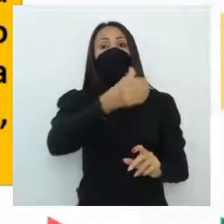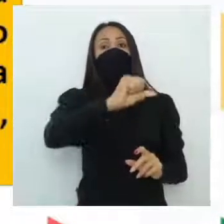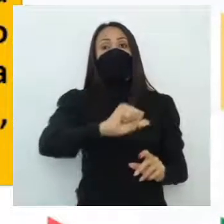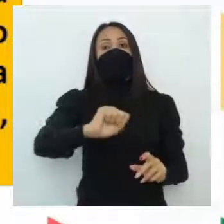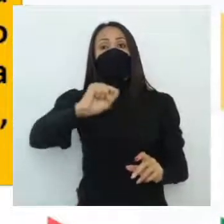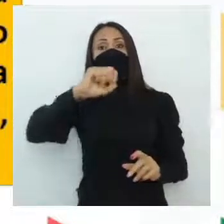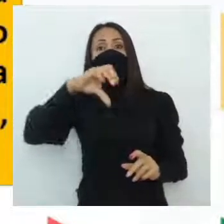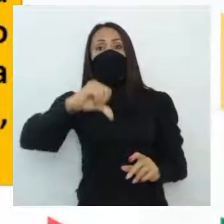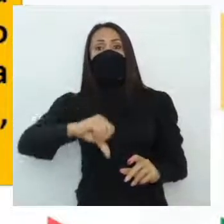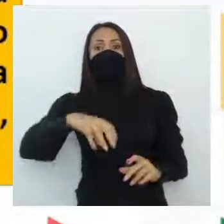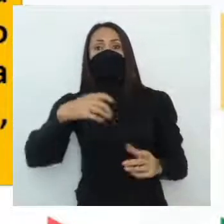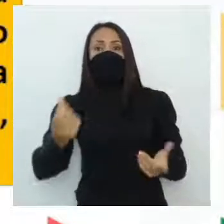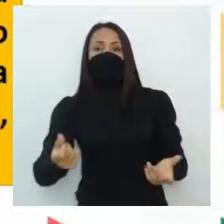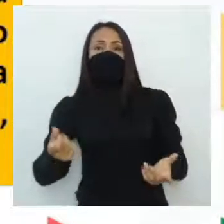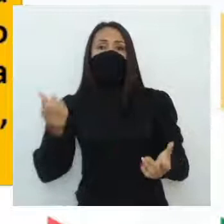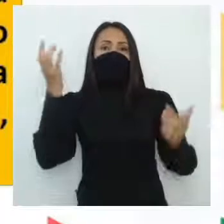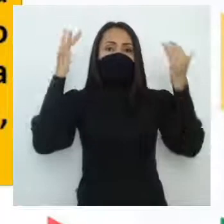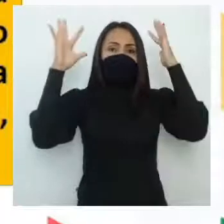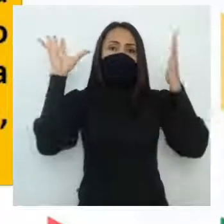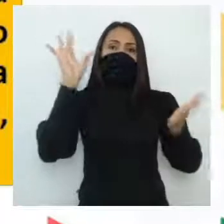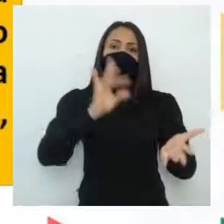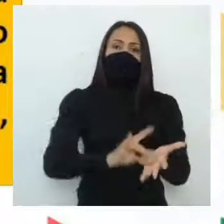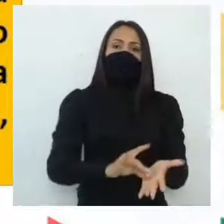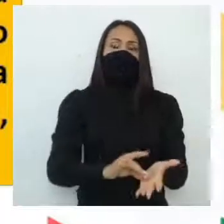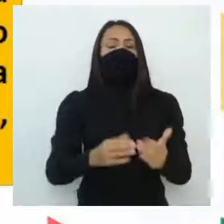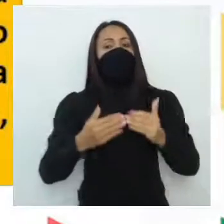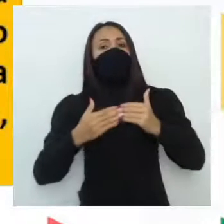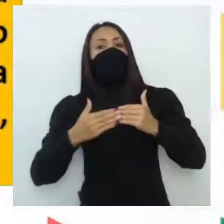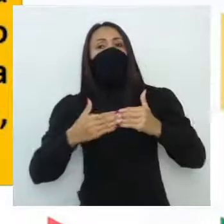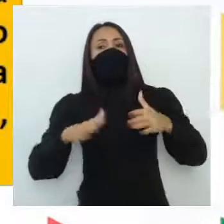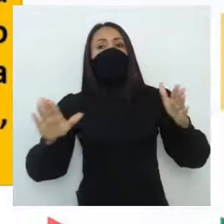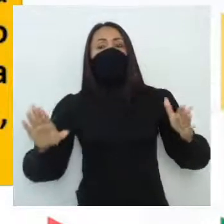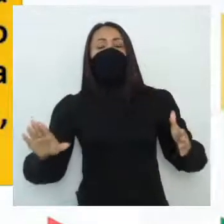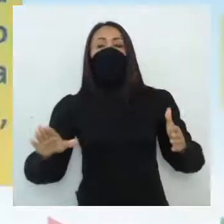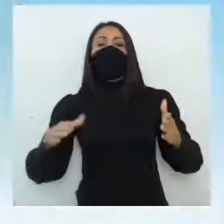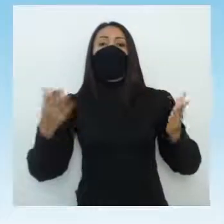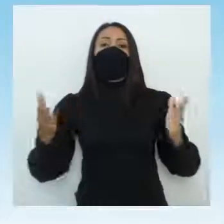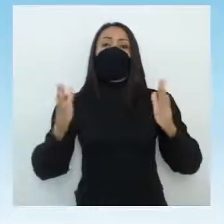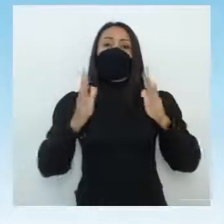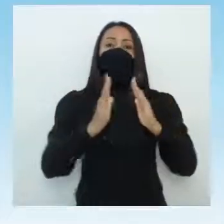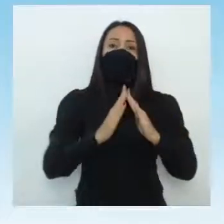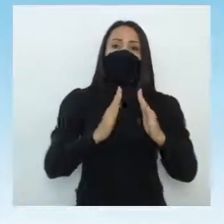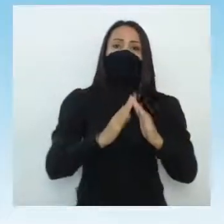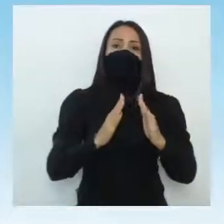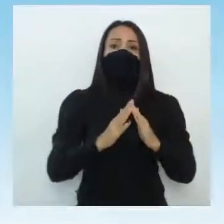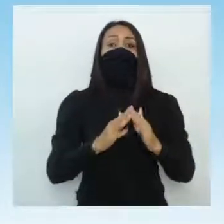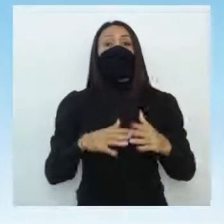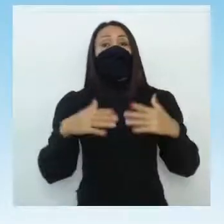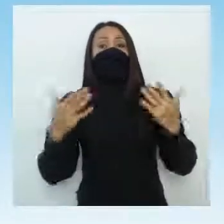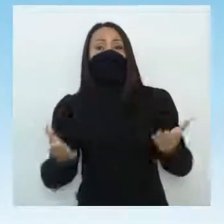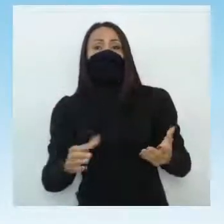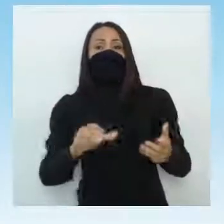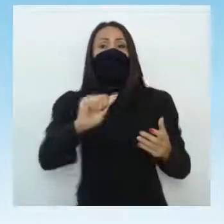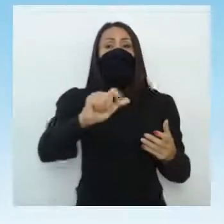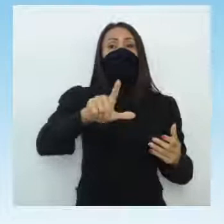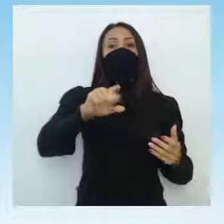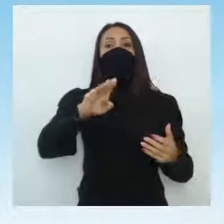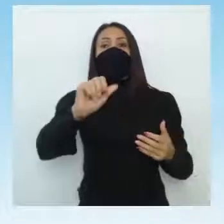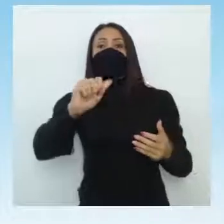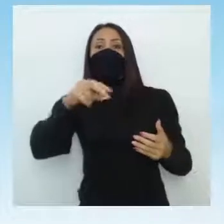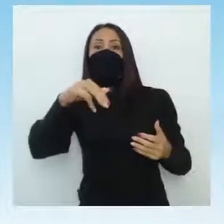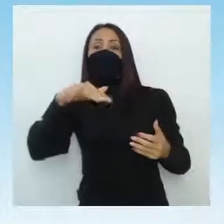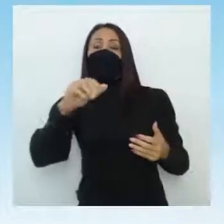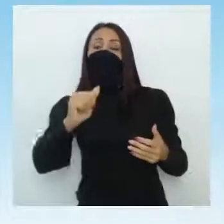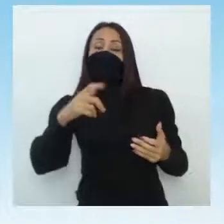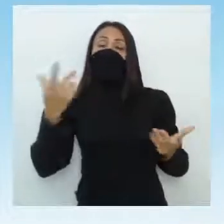um dos seus sonhos, abrir uma casa na sua Albânia, terra natal dos seus pais, na Albânia. Lembrar que a região